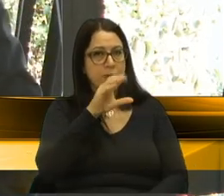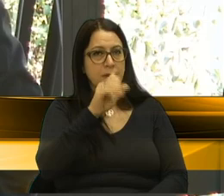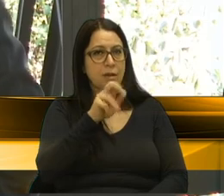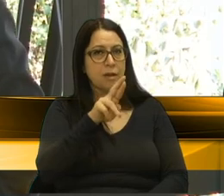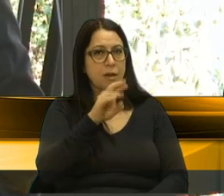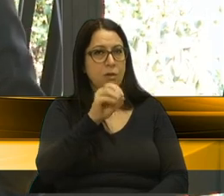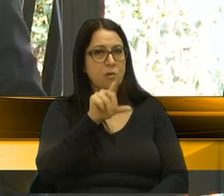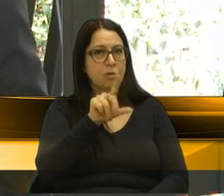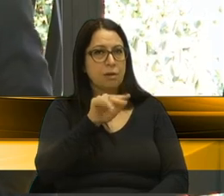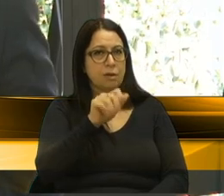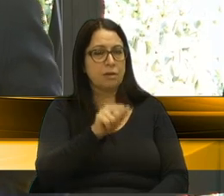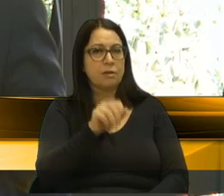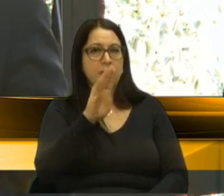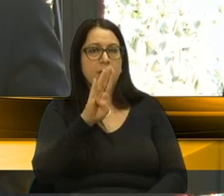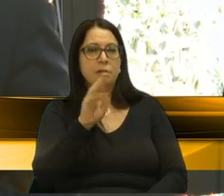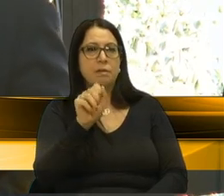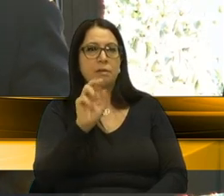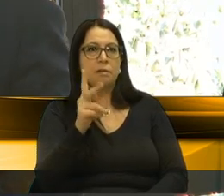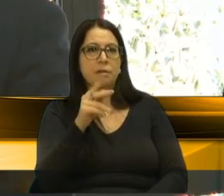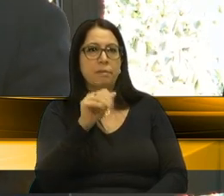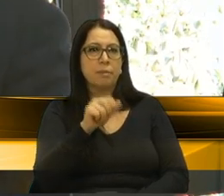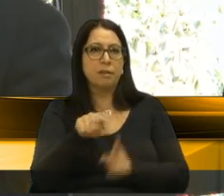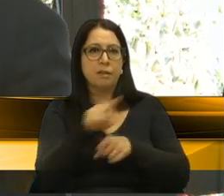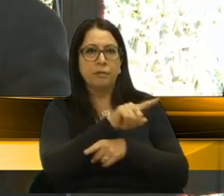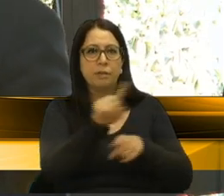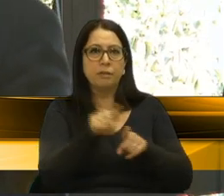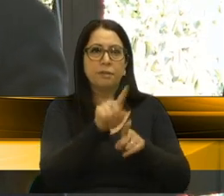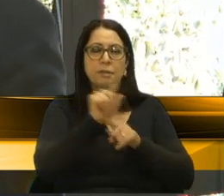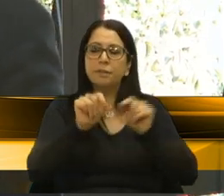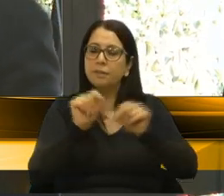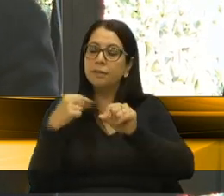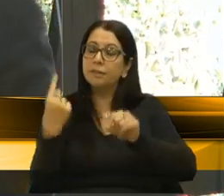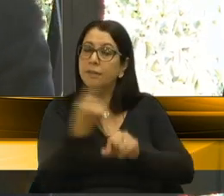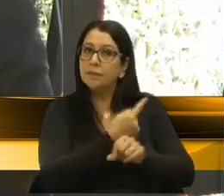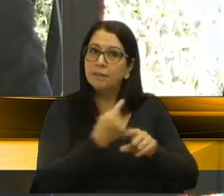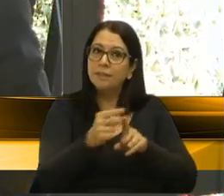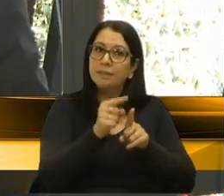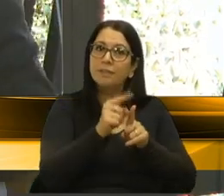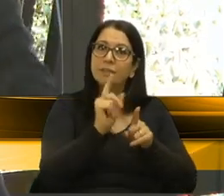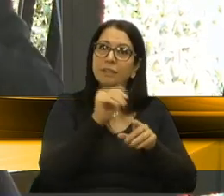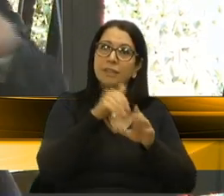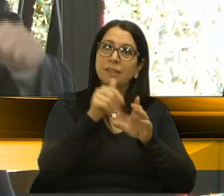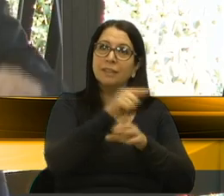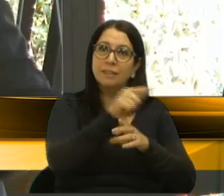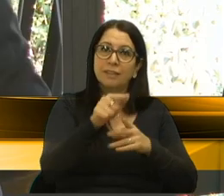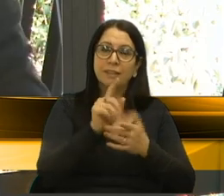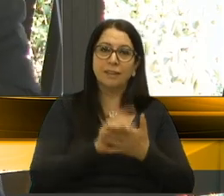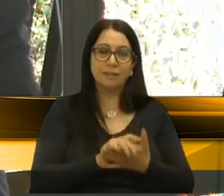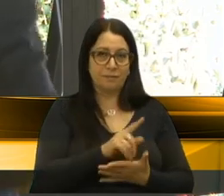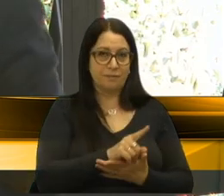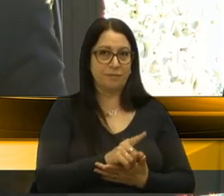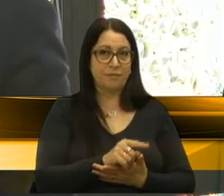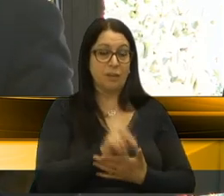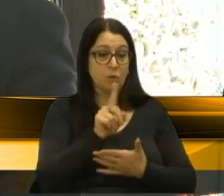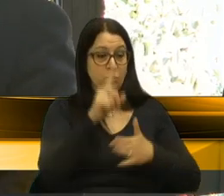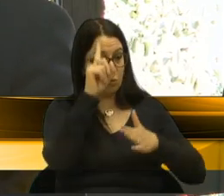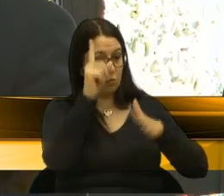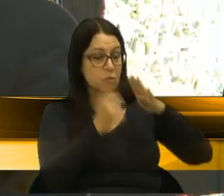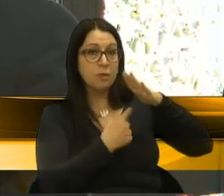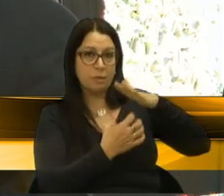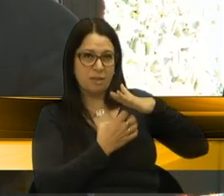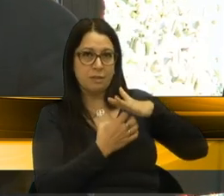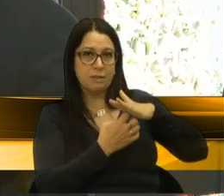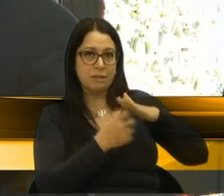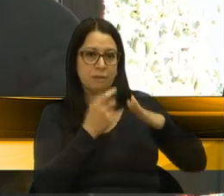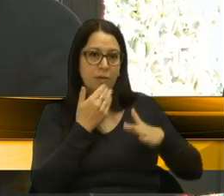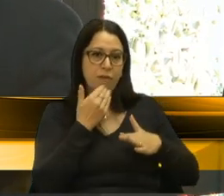Bahia, da RBS, e ela veio falar sobre o cenário político, em 2018, ano da eleição. E algum dos empresários, que sempre se manifestavam a favor